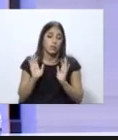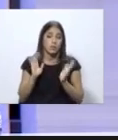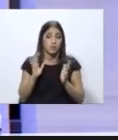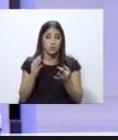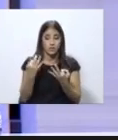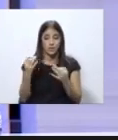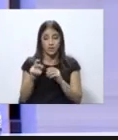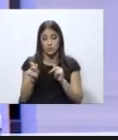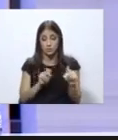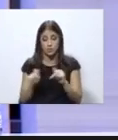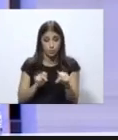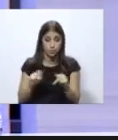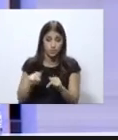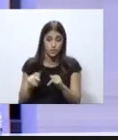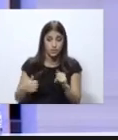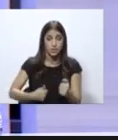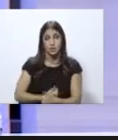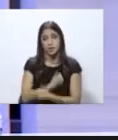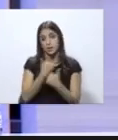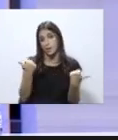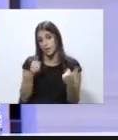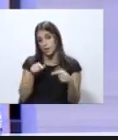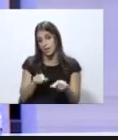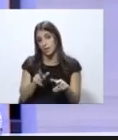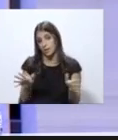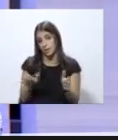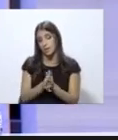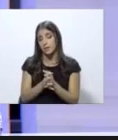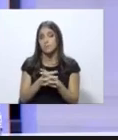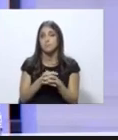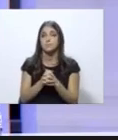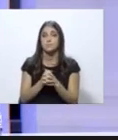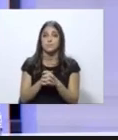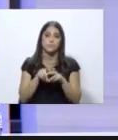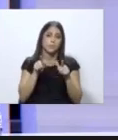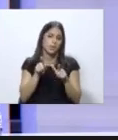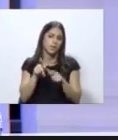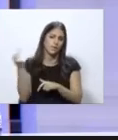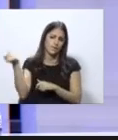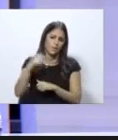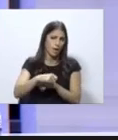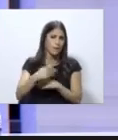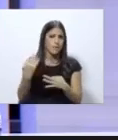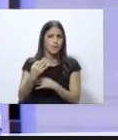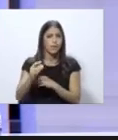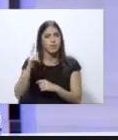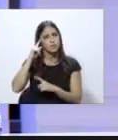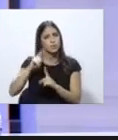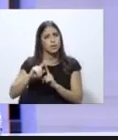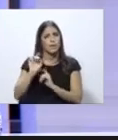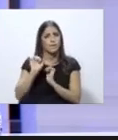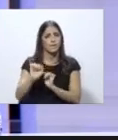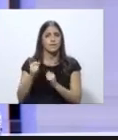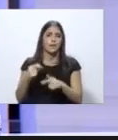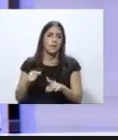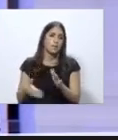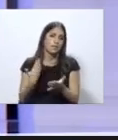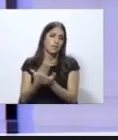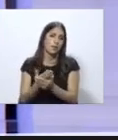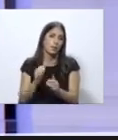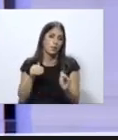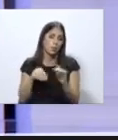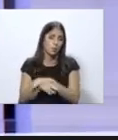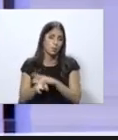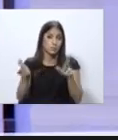que conseguir ganhar o seu espaço. Eles vêm para nos oferecer golos, oxalá tenham muito